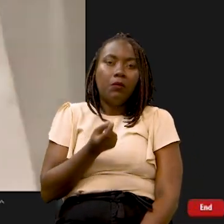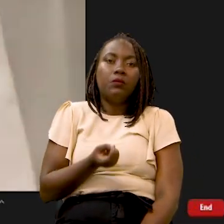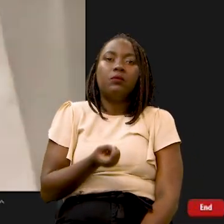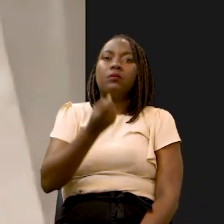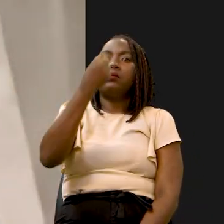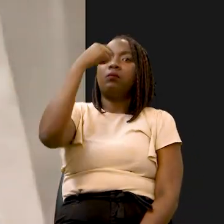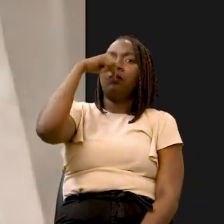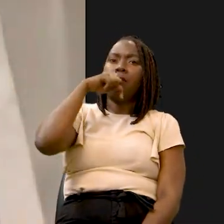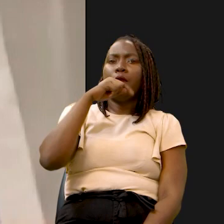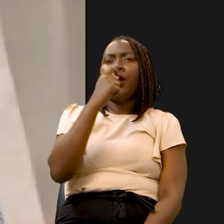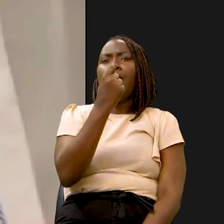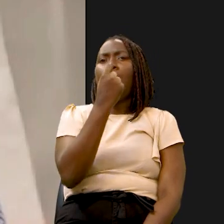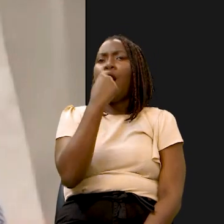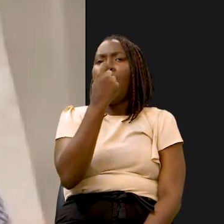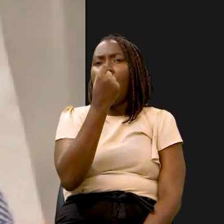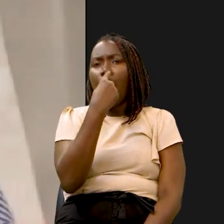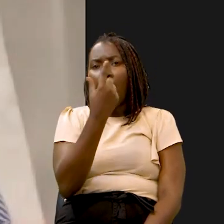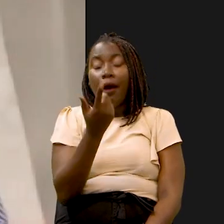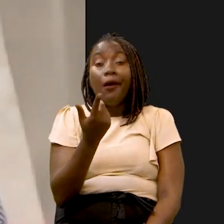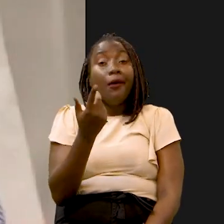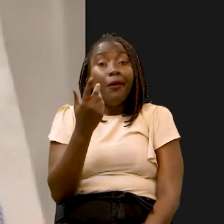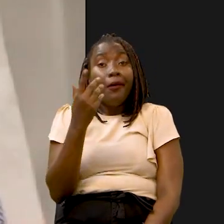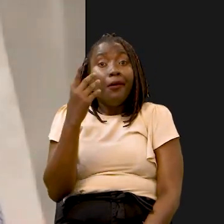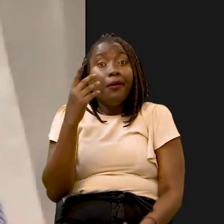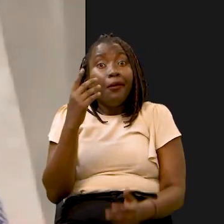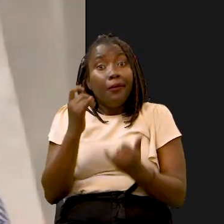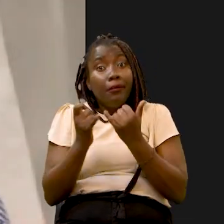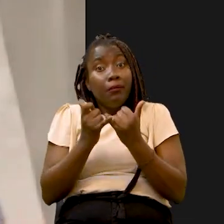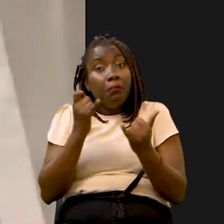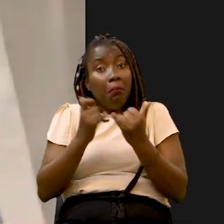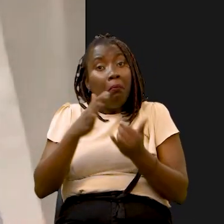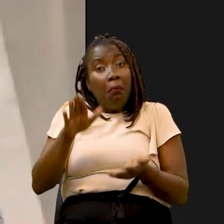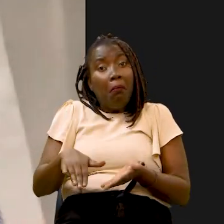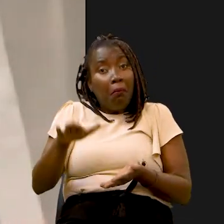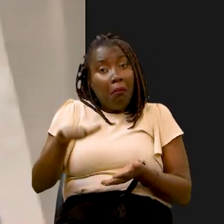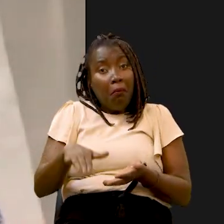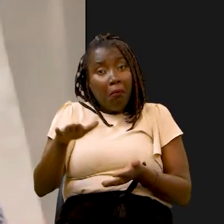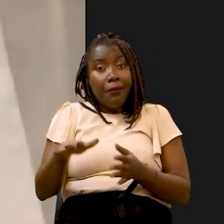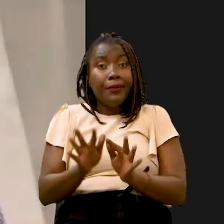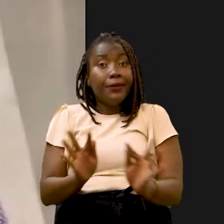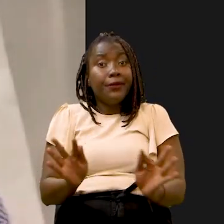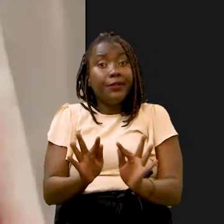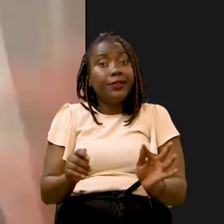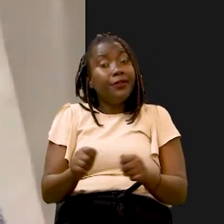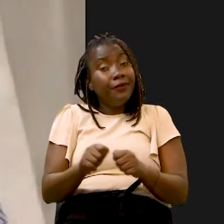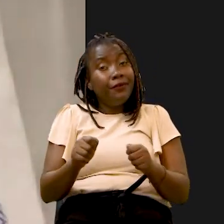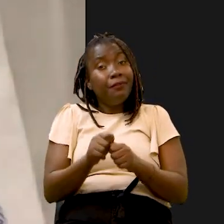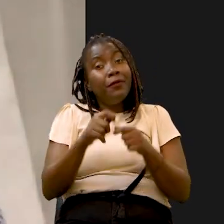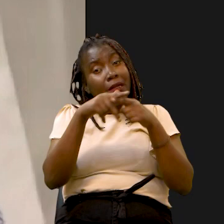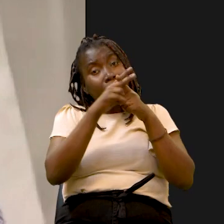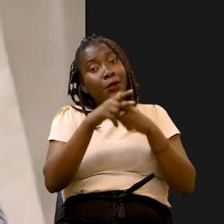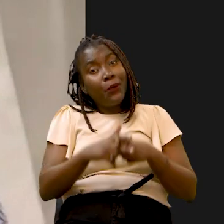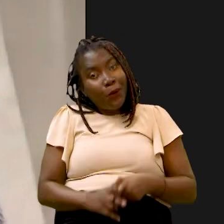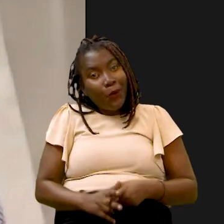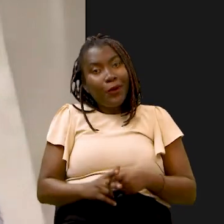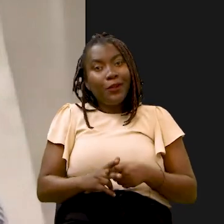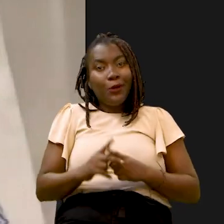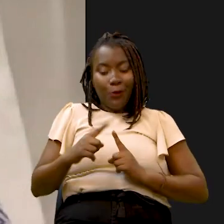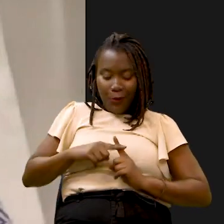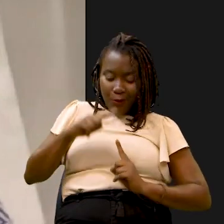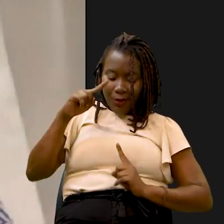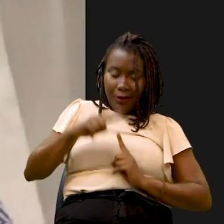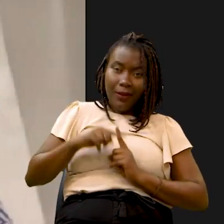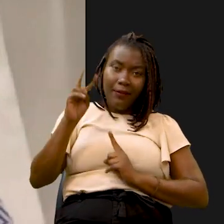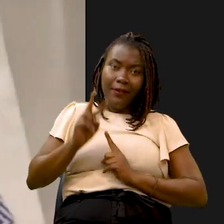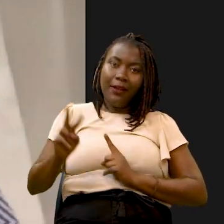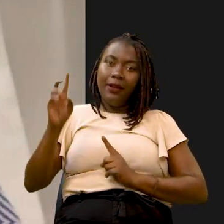uma cápsula, gotas, e é relativamente barato e simples fazer a correção dos níveis